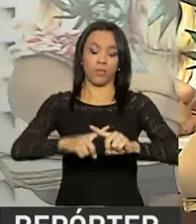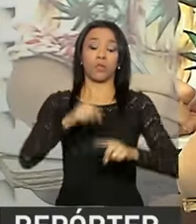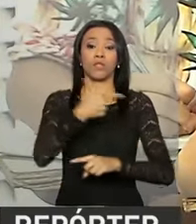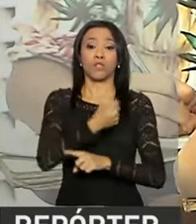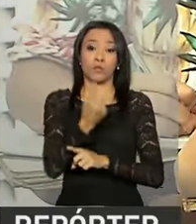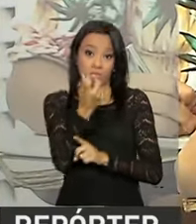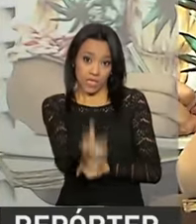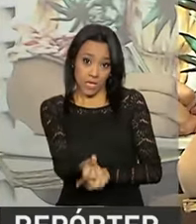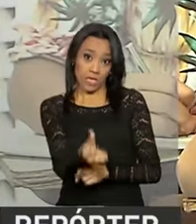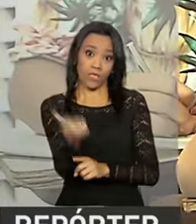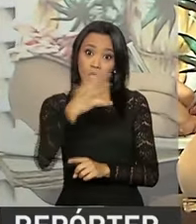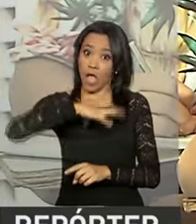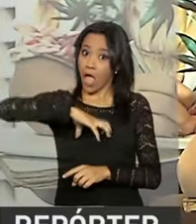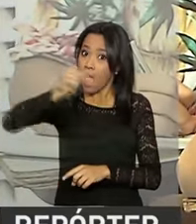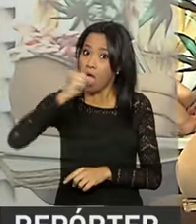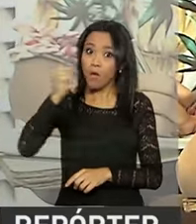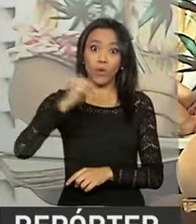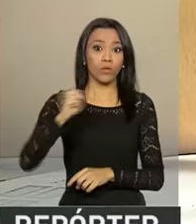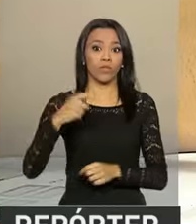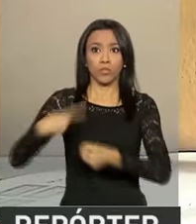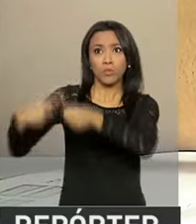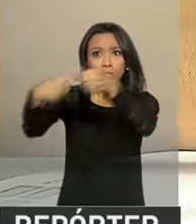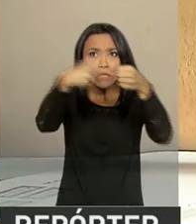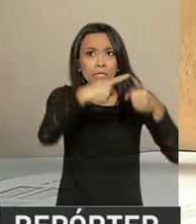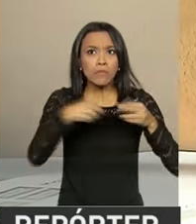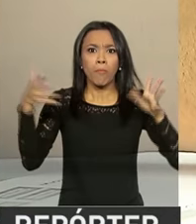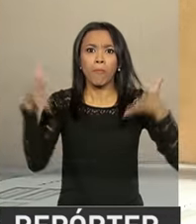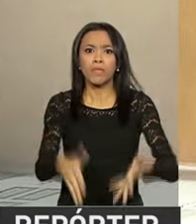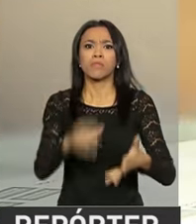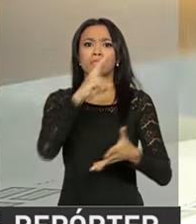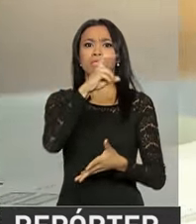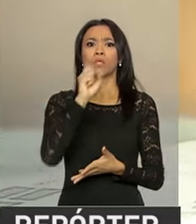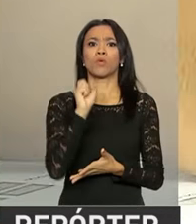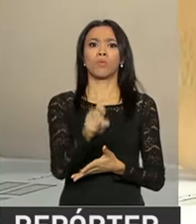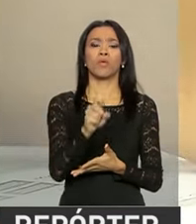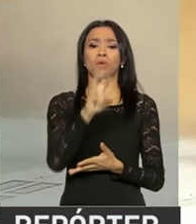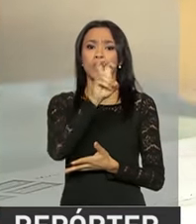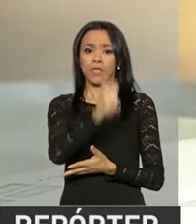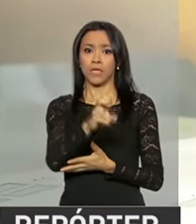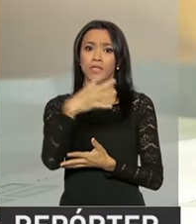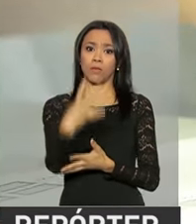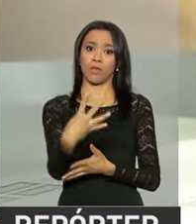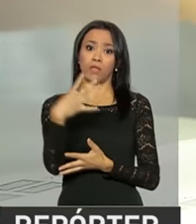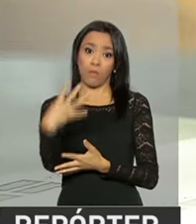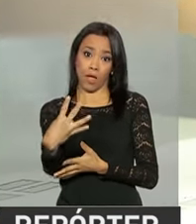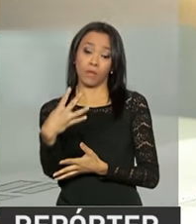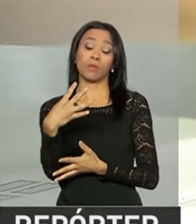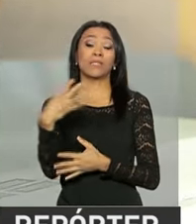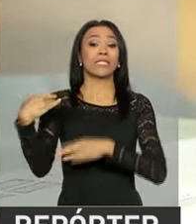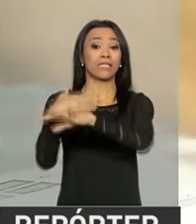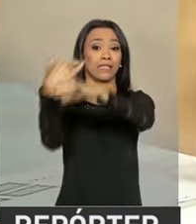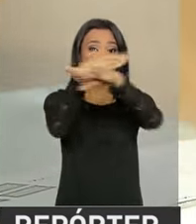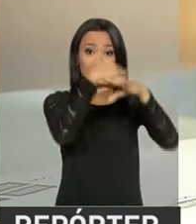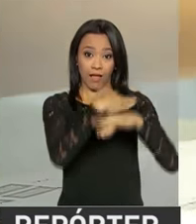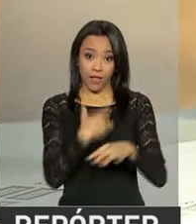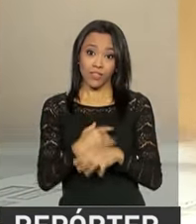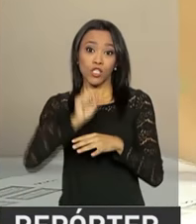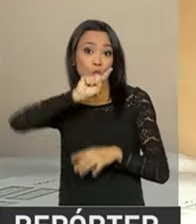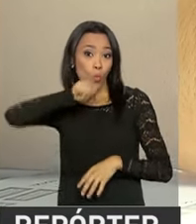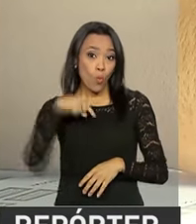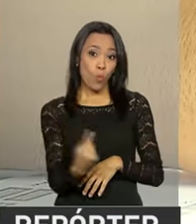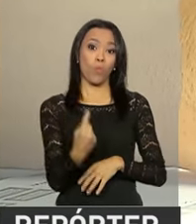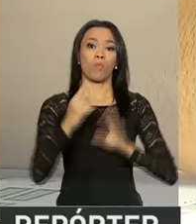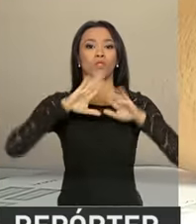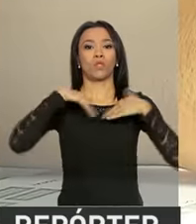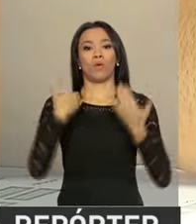2006 ela bateu recorde de municípios. Foram 5.544 cidades com pelo menos uma